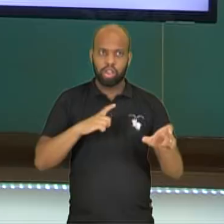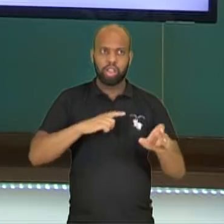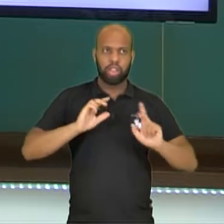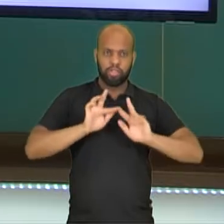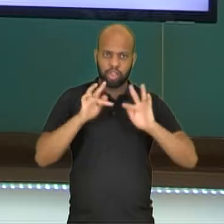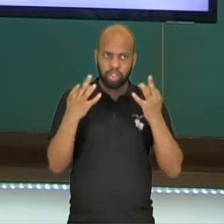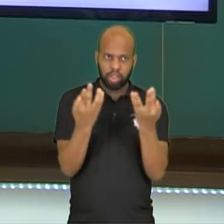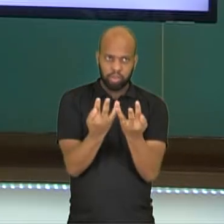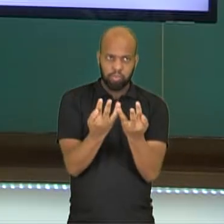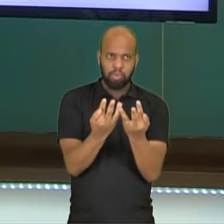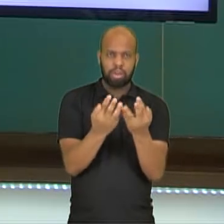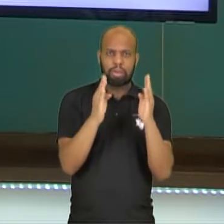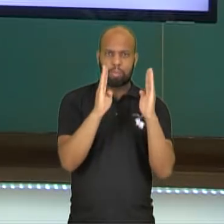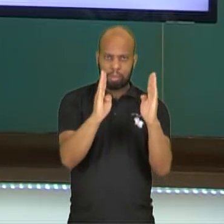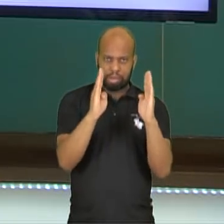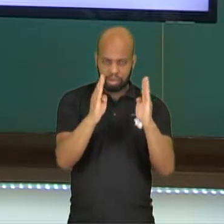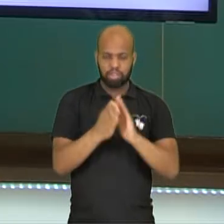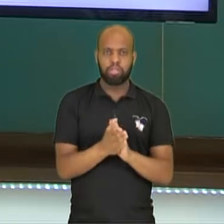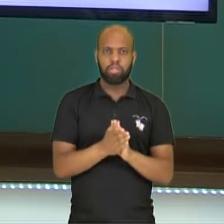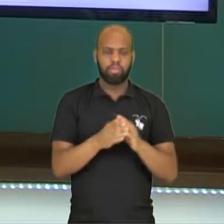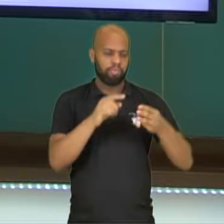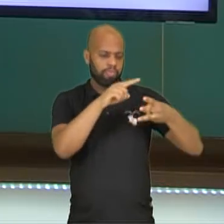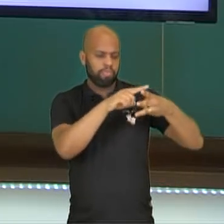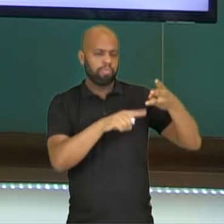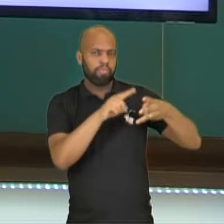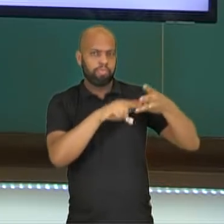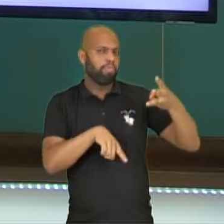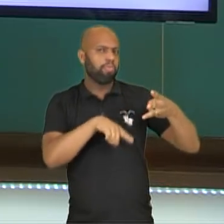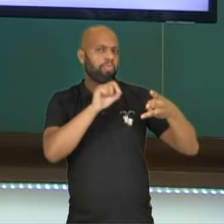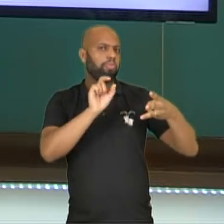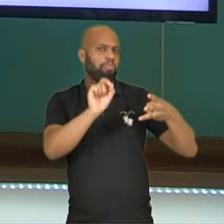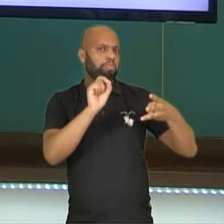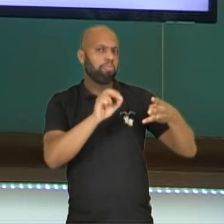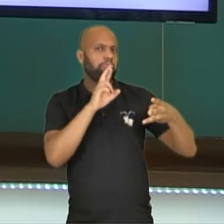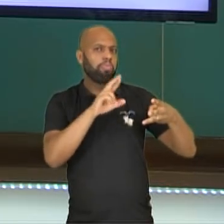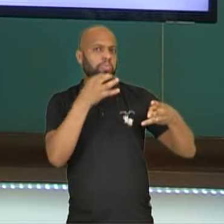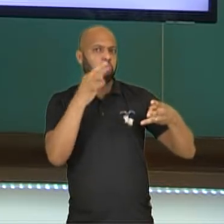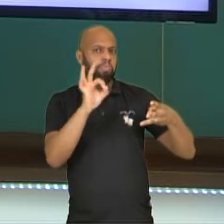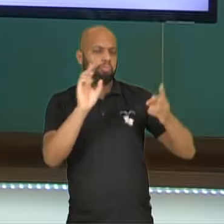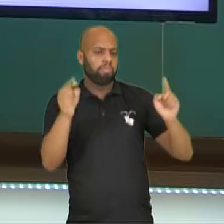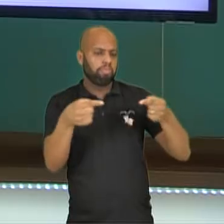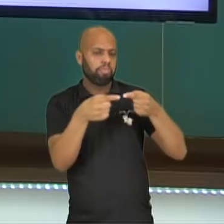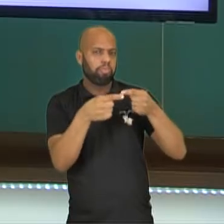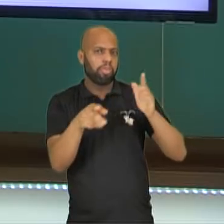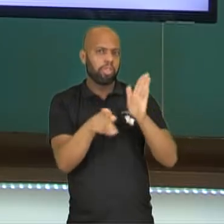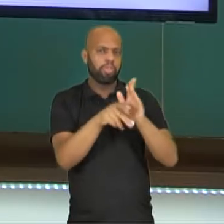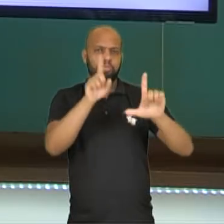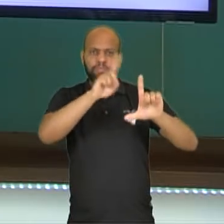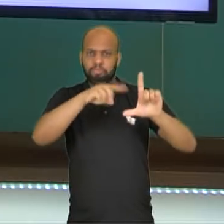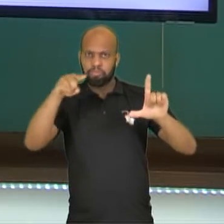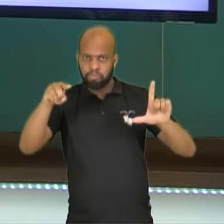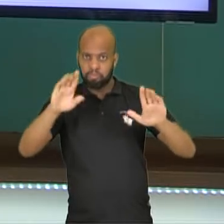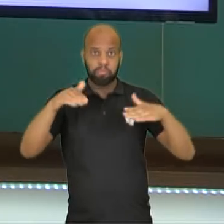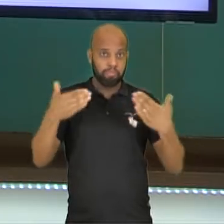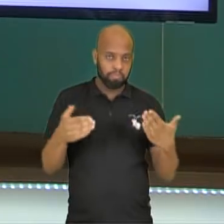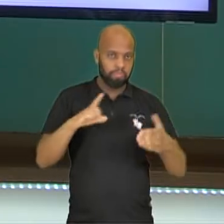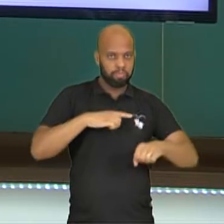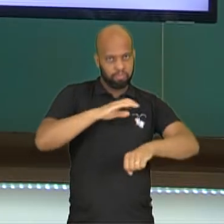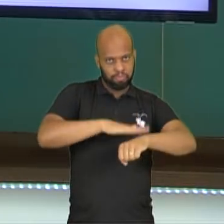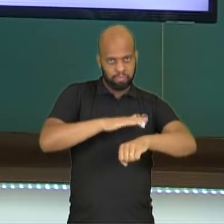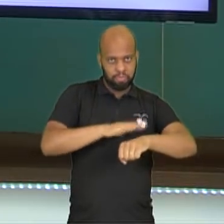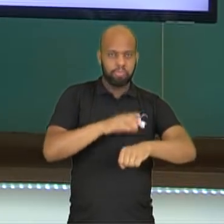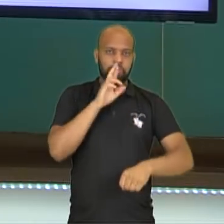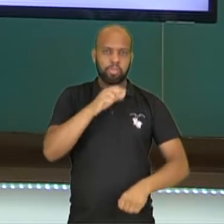tempo. Qual dessas perguntas aqui, qual dessas questões, elas podem melhor representar o gráfico que a gente acabou de analisar